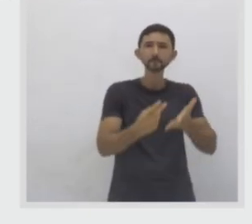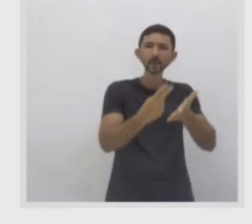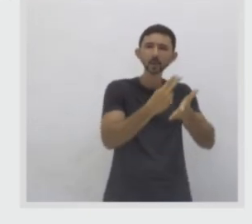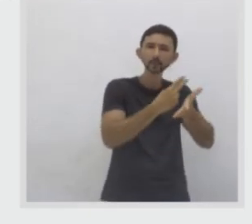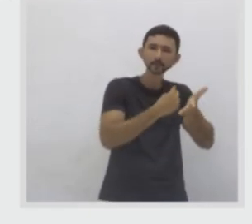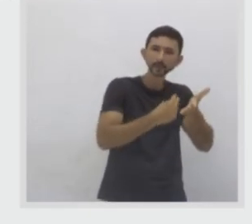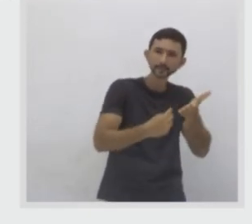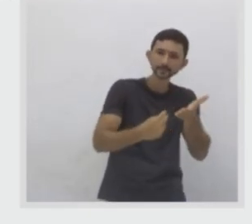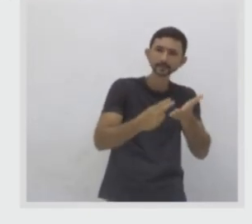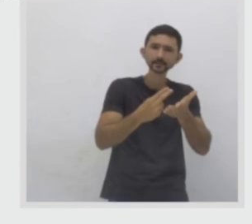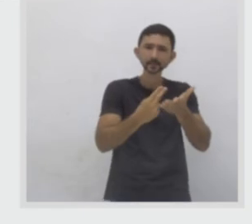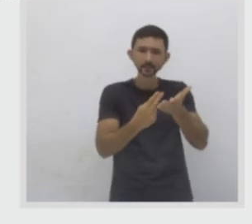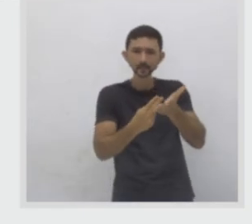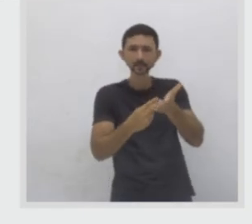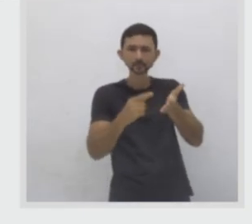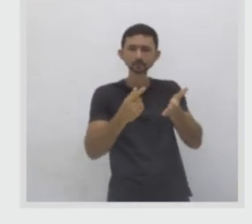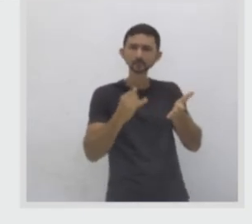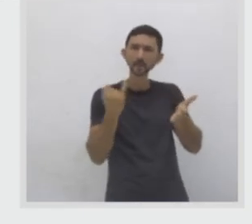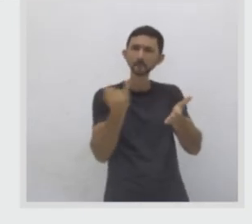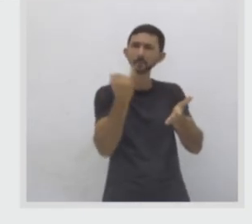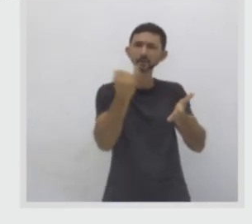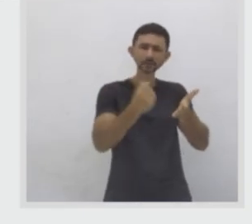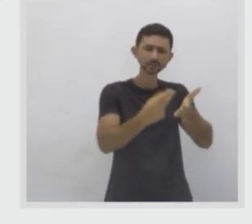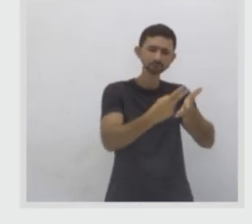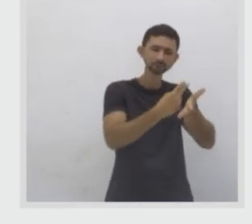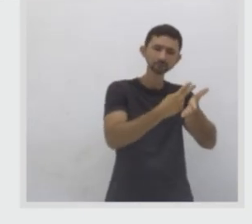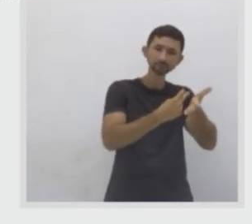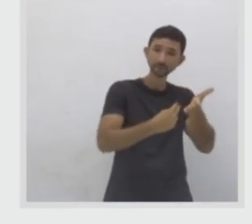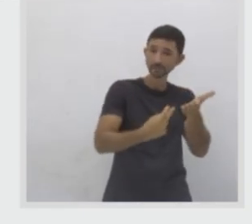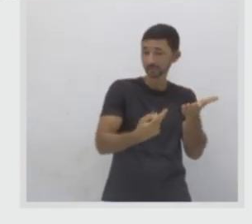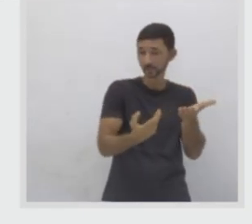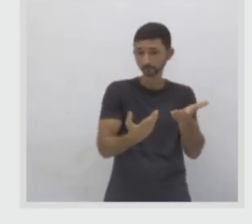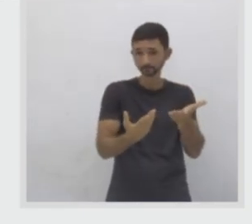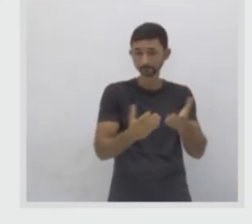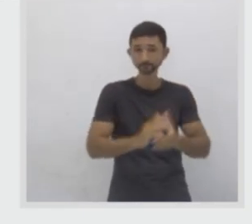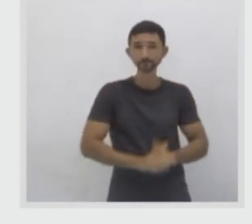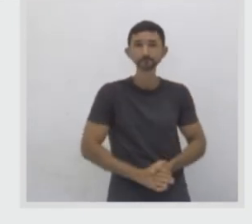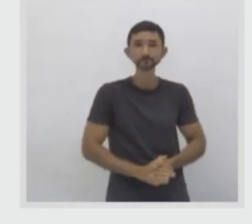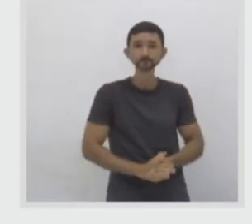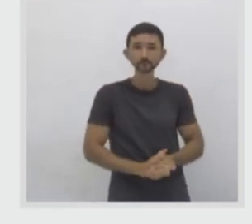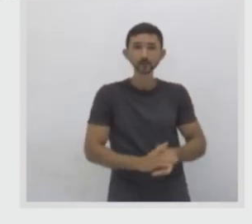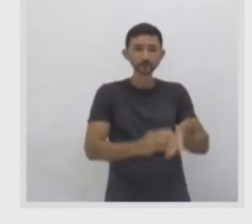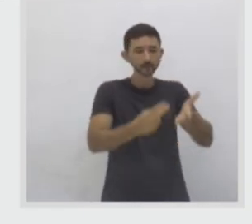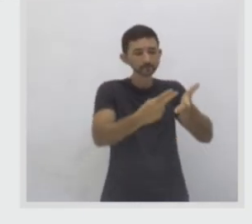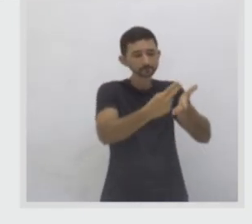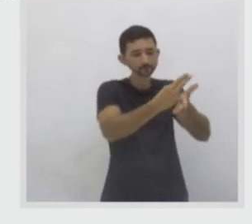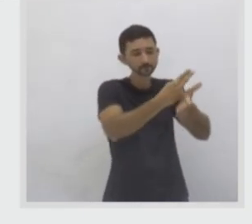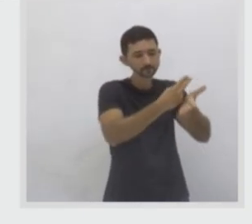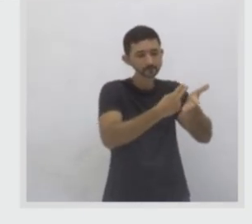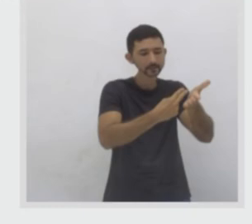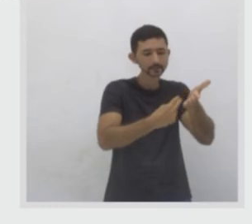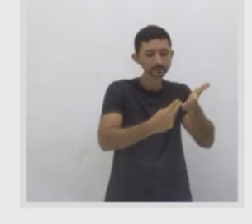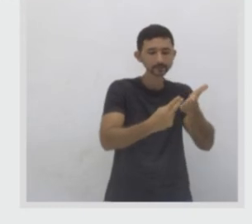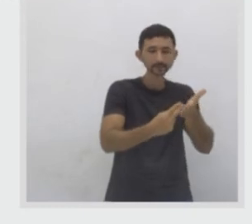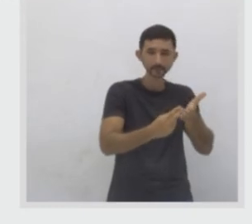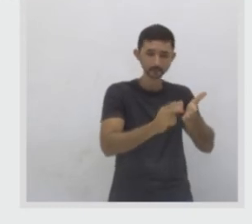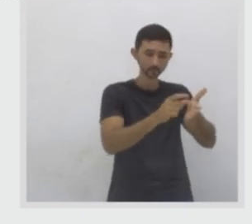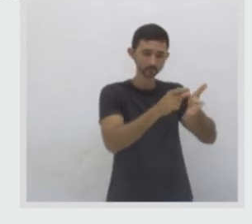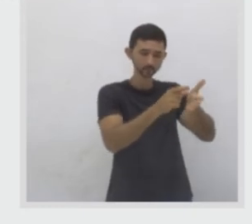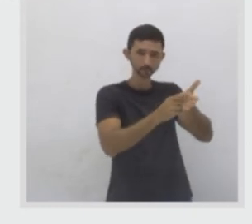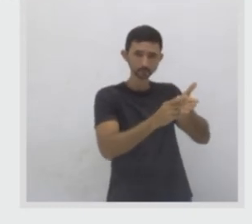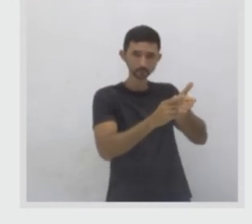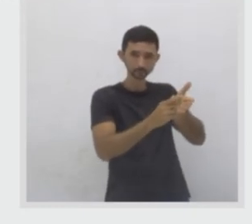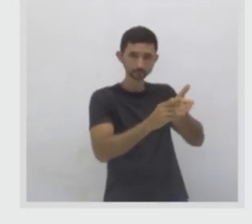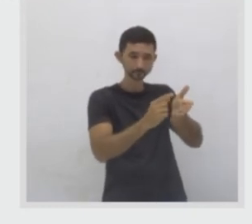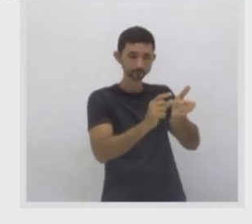também tem a sua identidade, então você vai fazer de acordo com o que você sabe. E você vai fazer um pequeno texto, lembrando